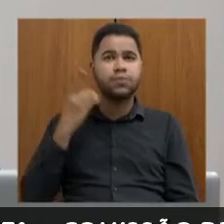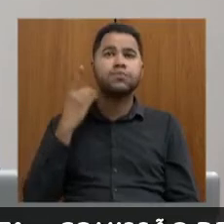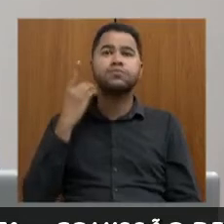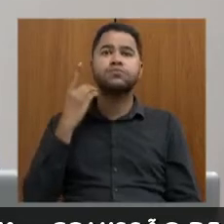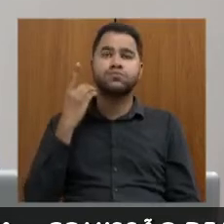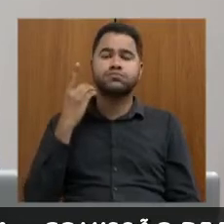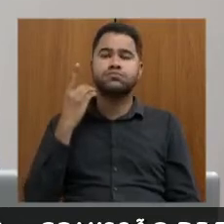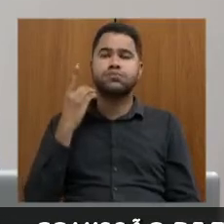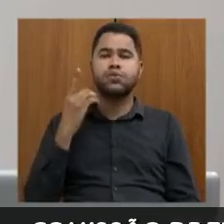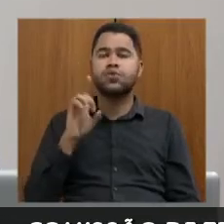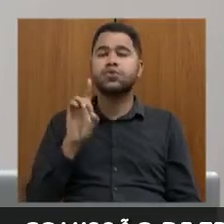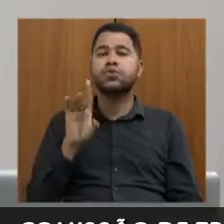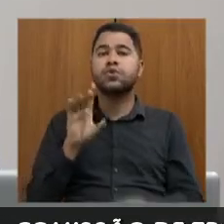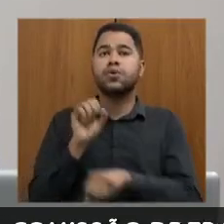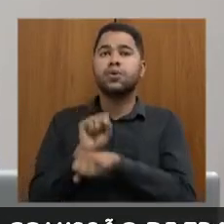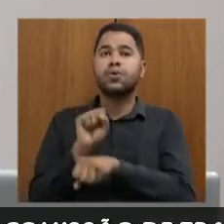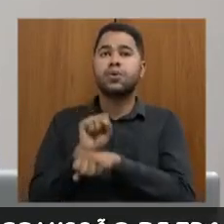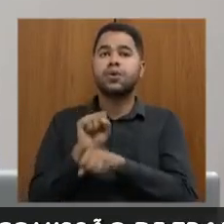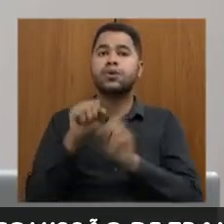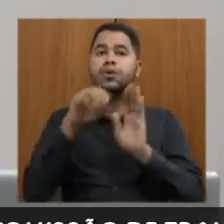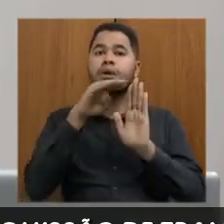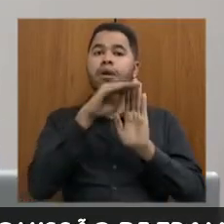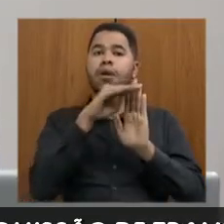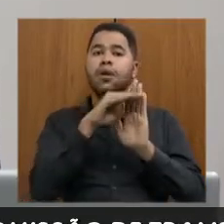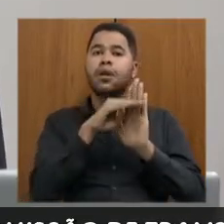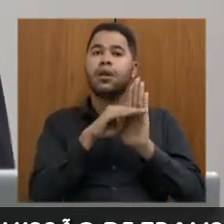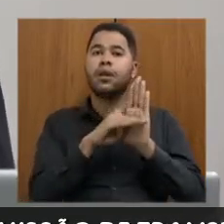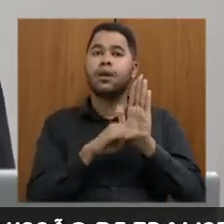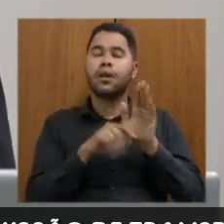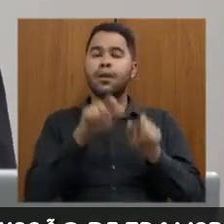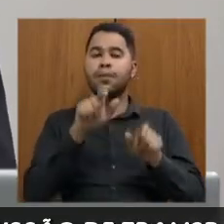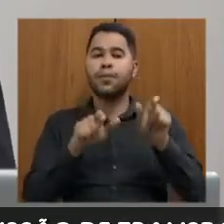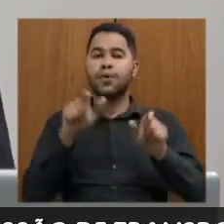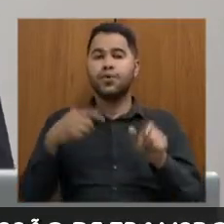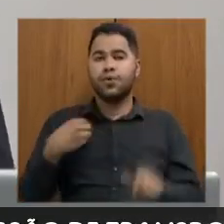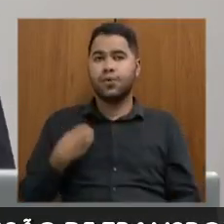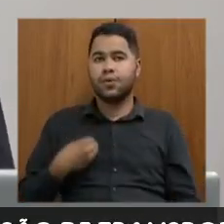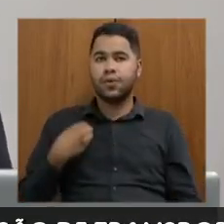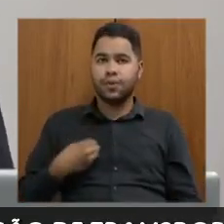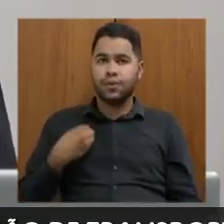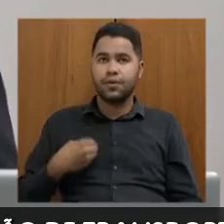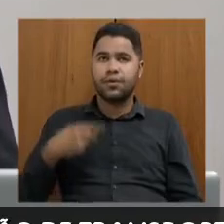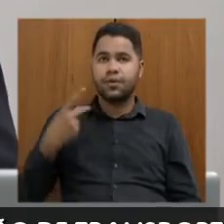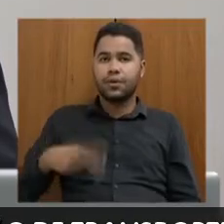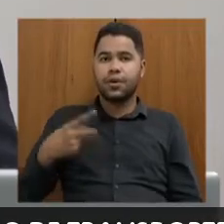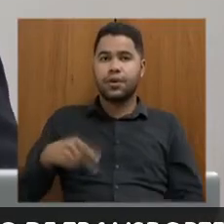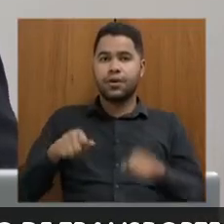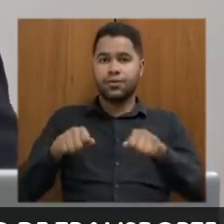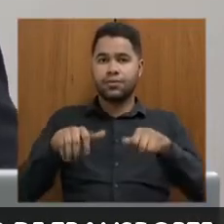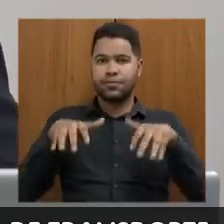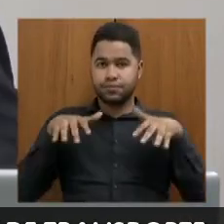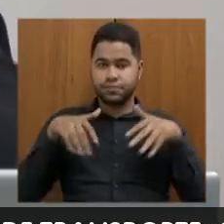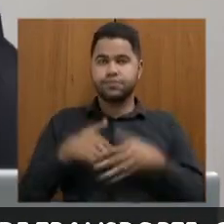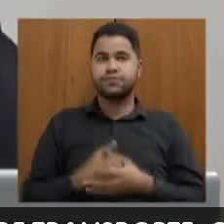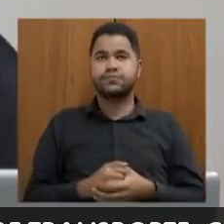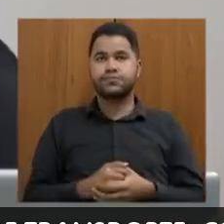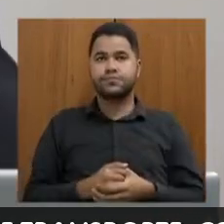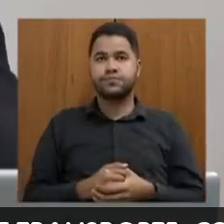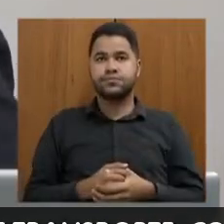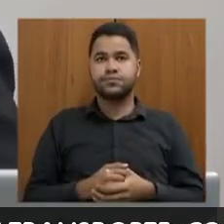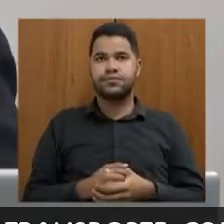Eu só tô aguardando ali uma lista das pessoas que participaram desta audiência eu